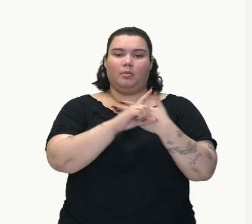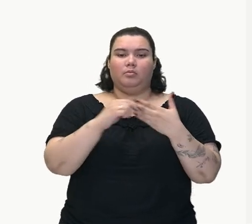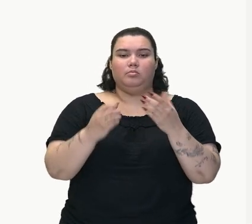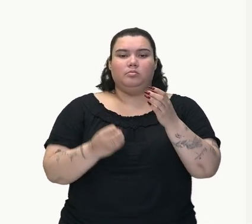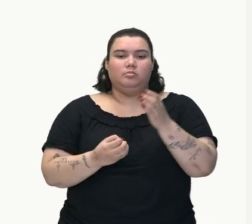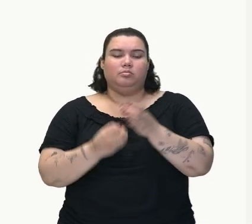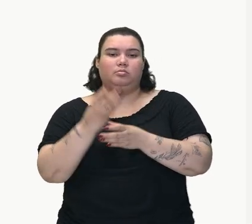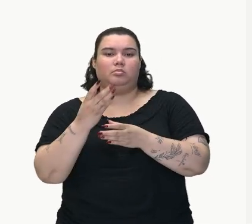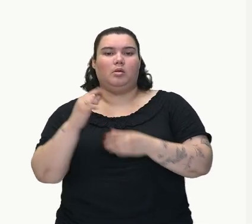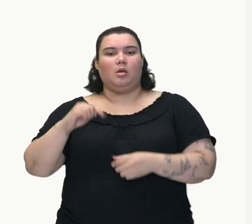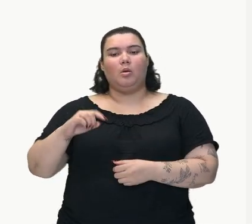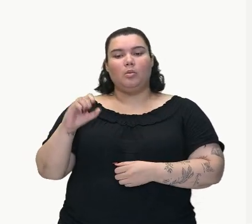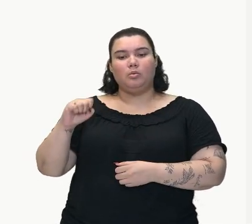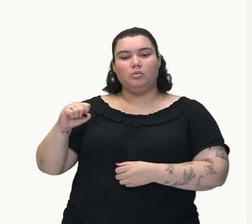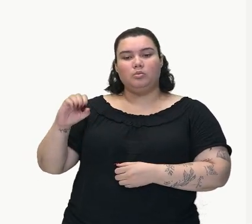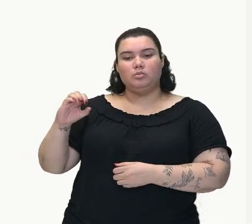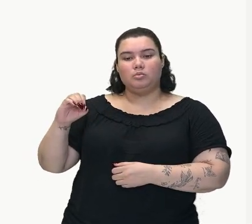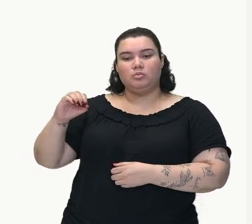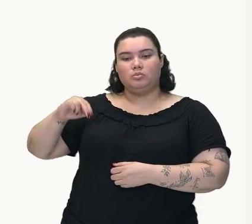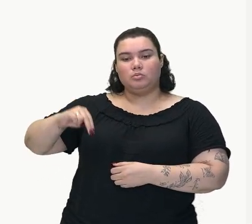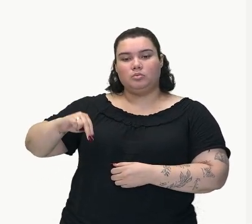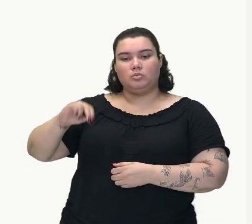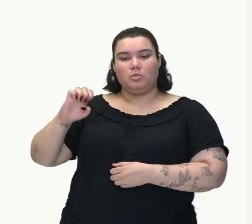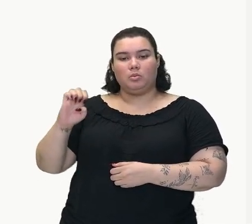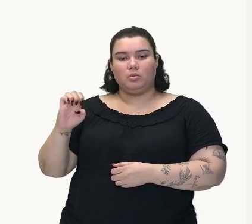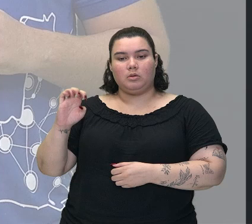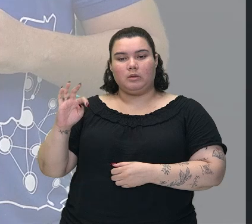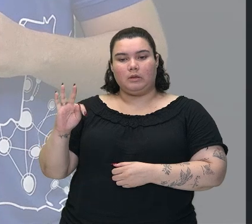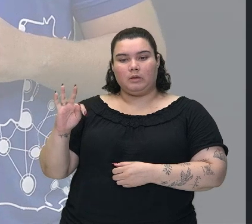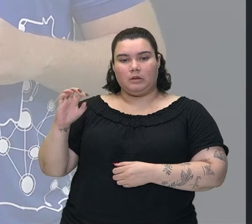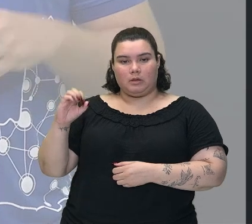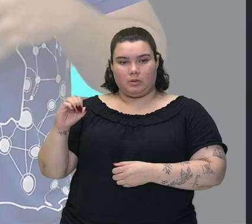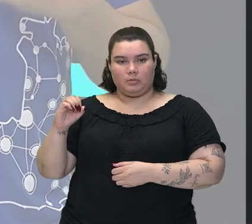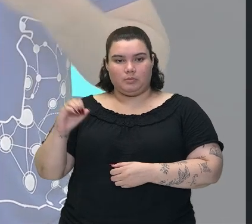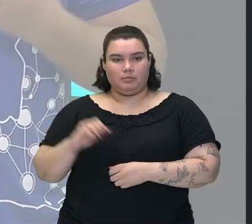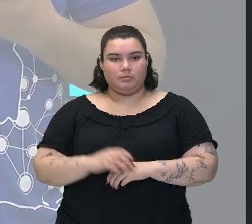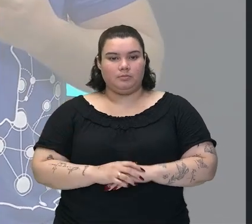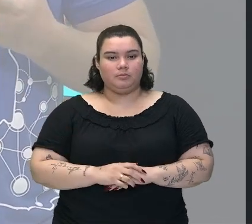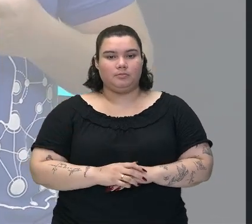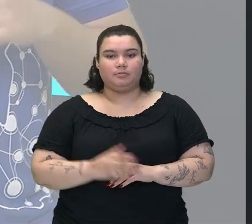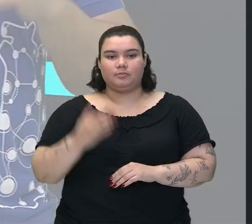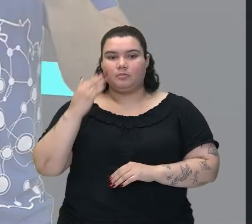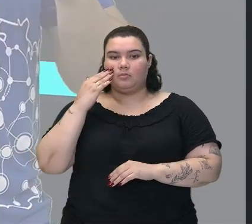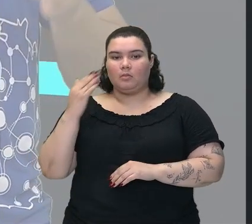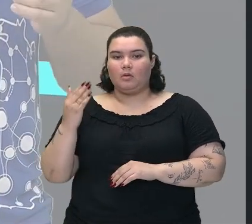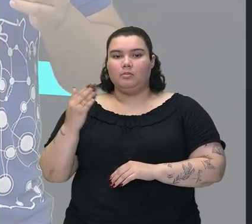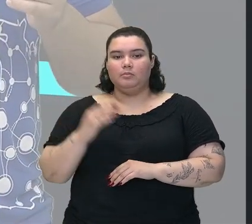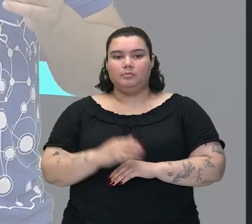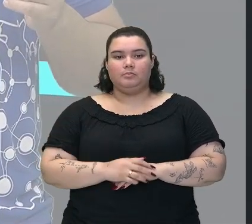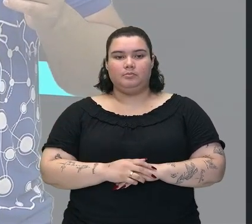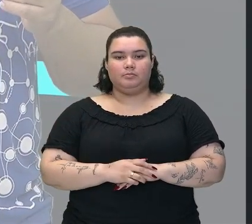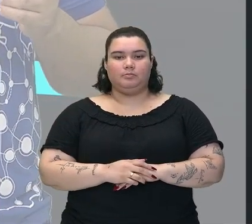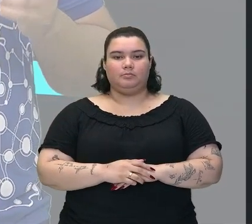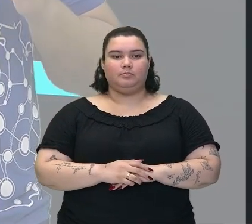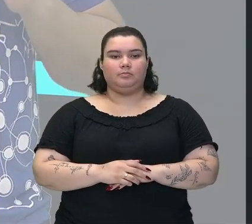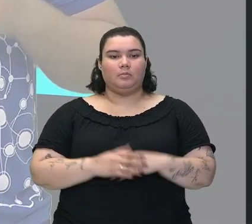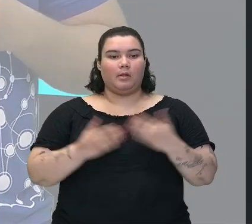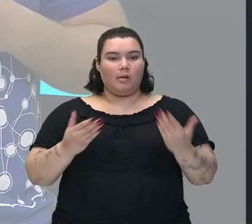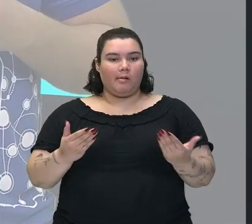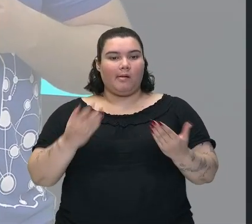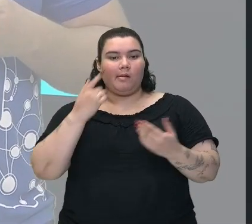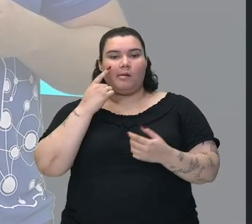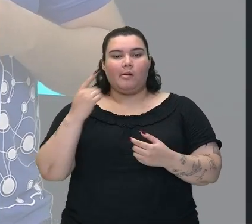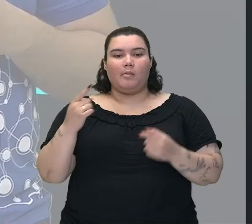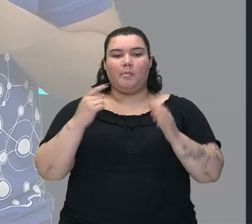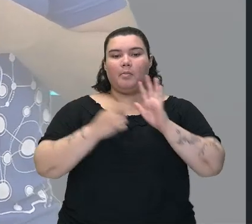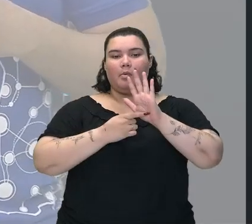um soneto. Então, observem aqui comigo. Trago outro poema que, assim como o anterior, é